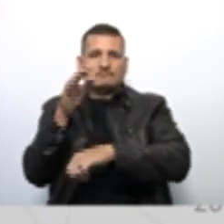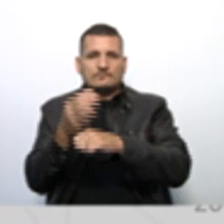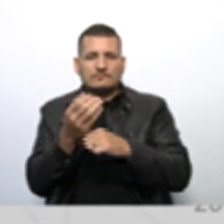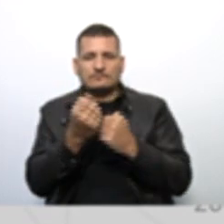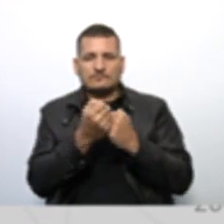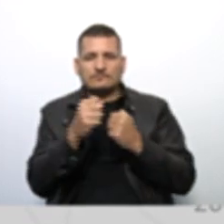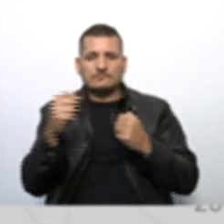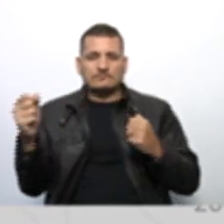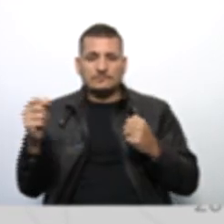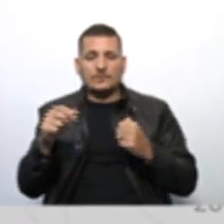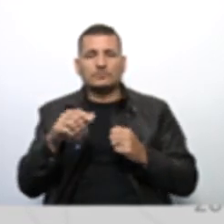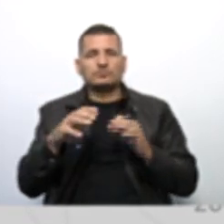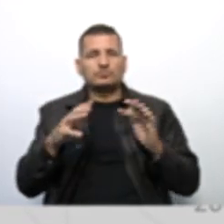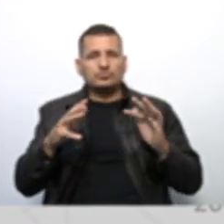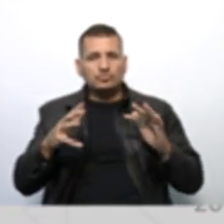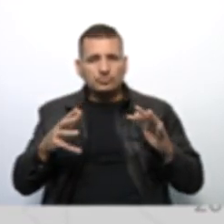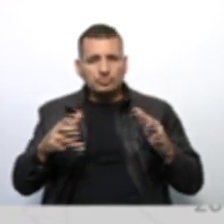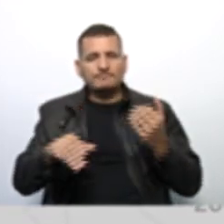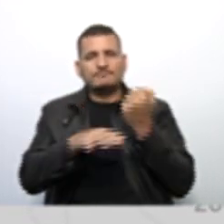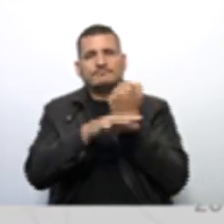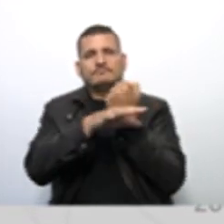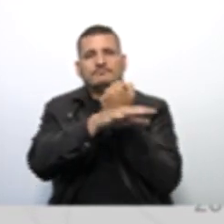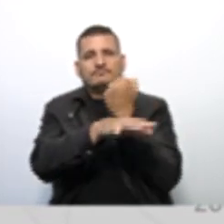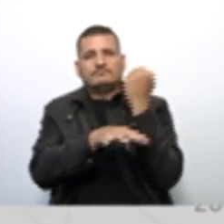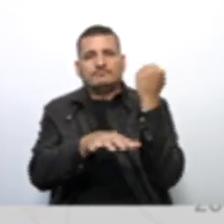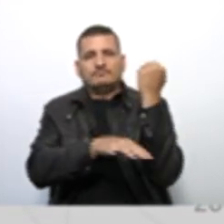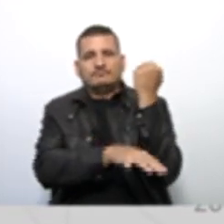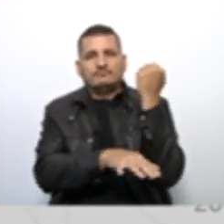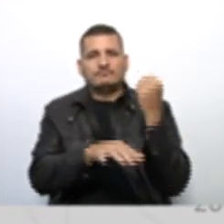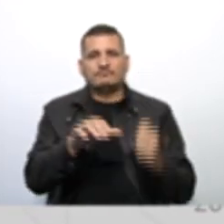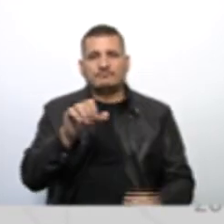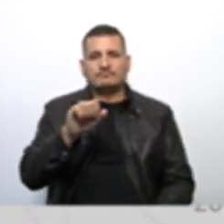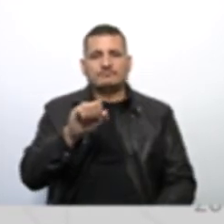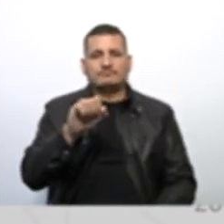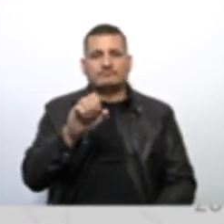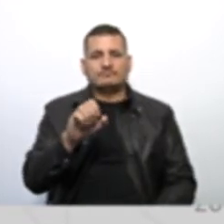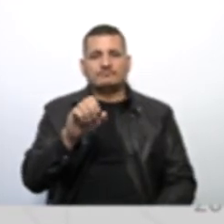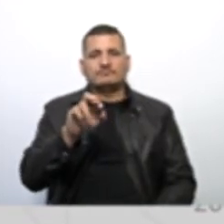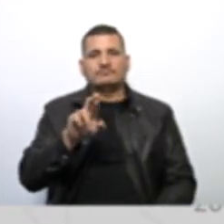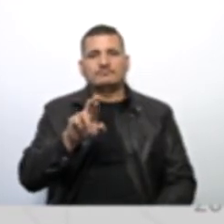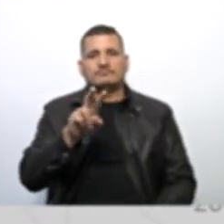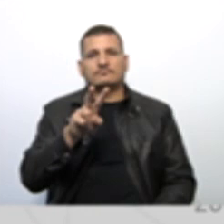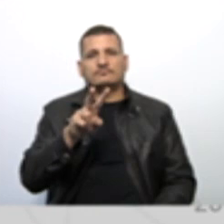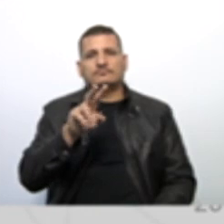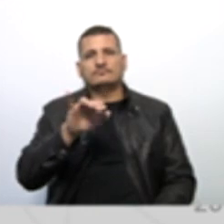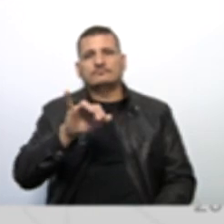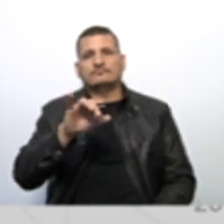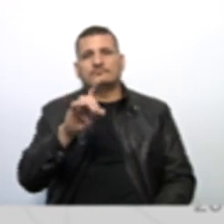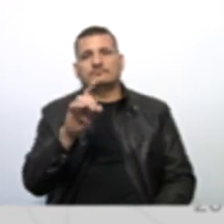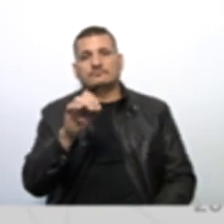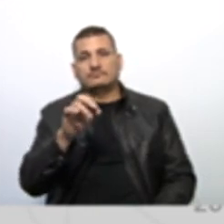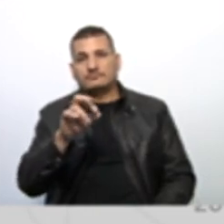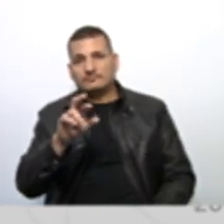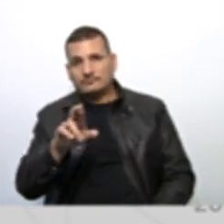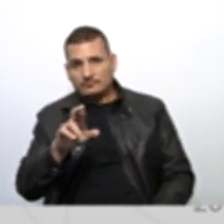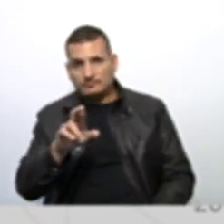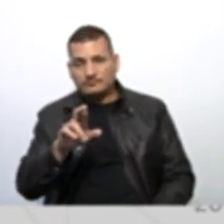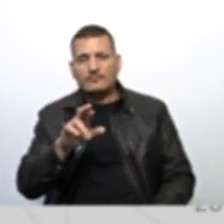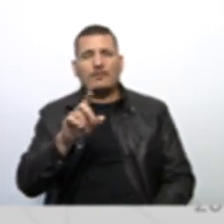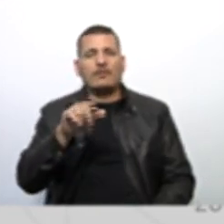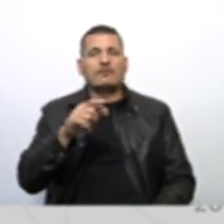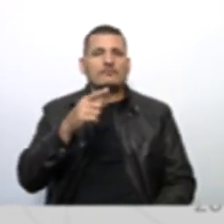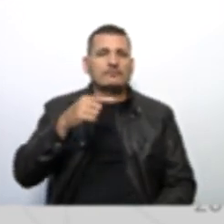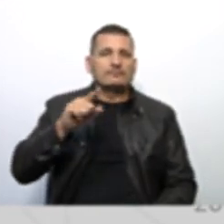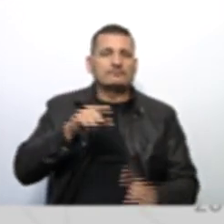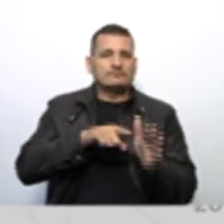pessoal, são servidores. Ó. Se nós olharmos aqui, ó, nós temos diversos servidores, que é por onde as pesquisas de